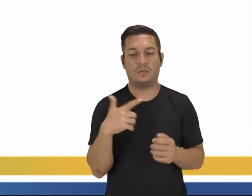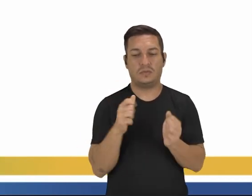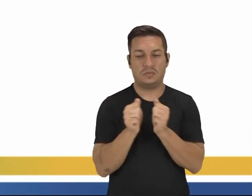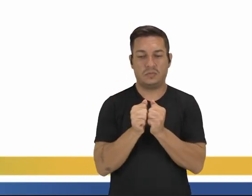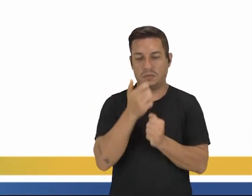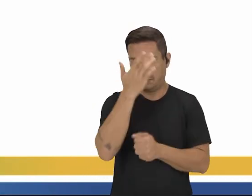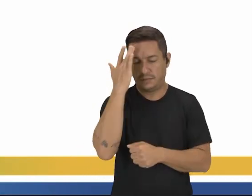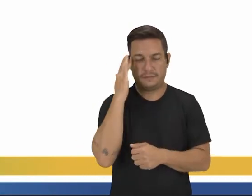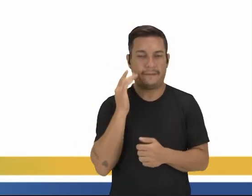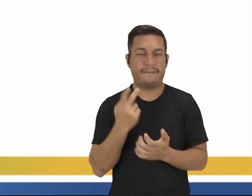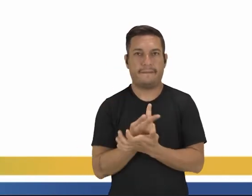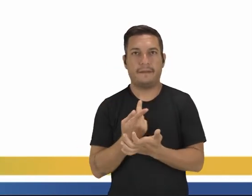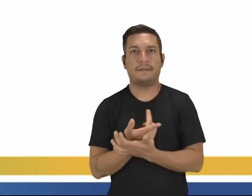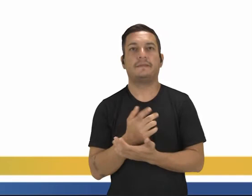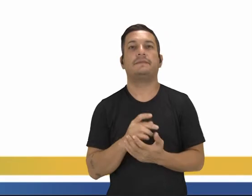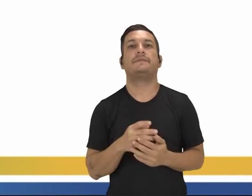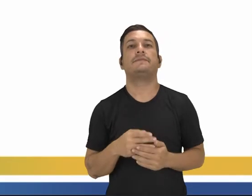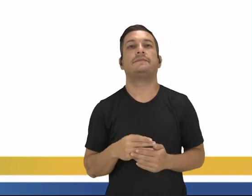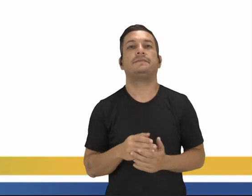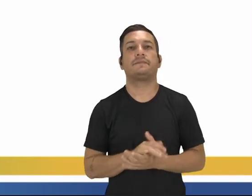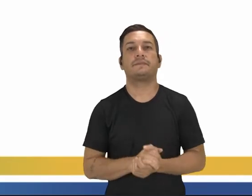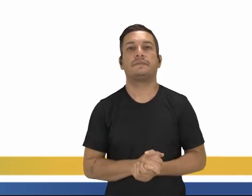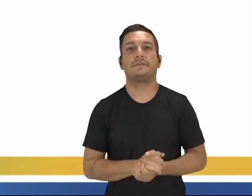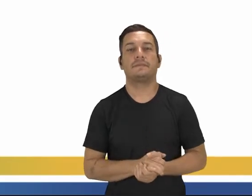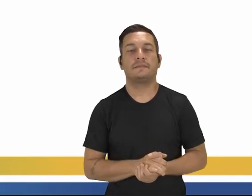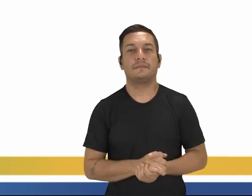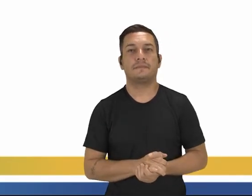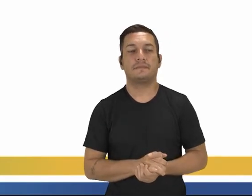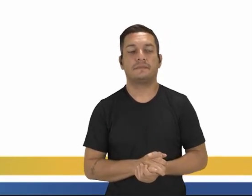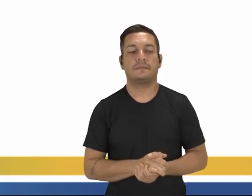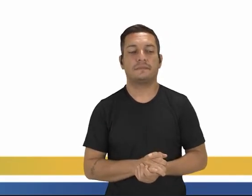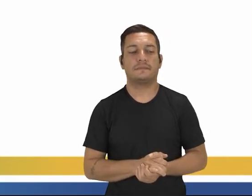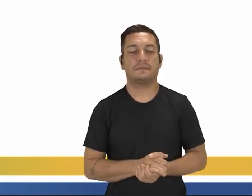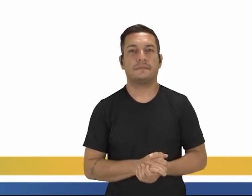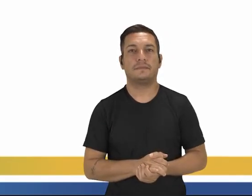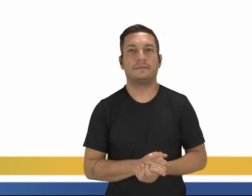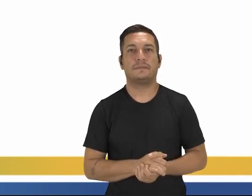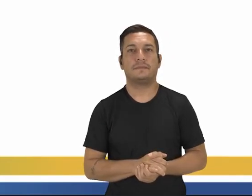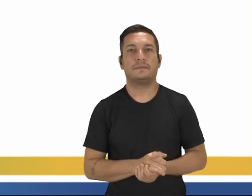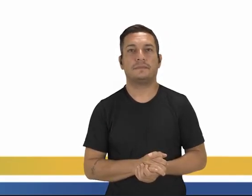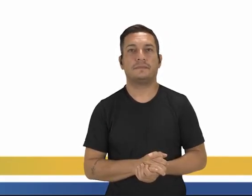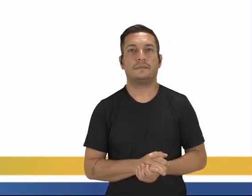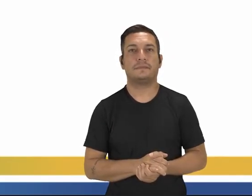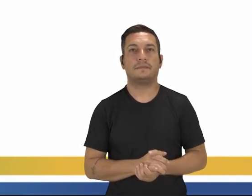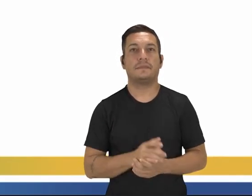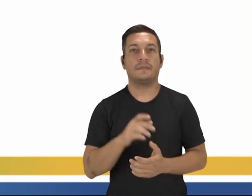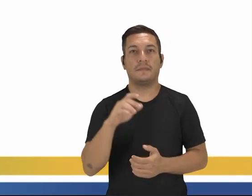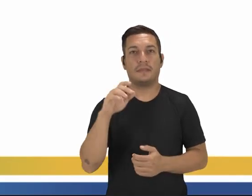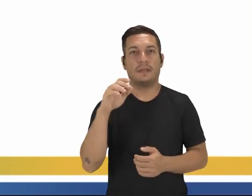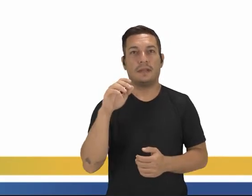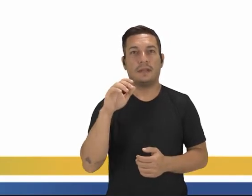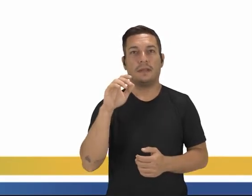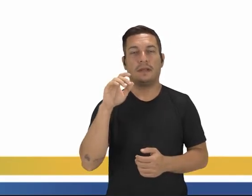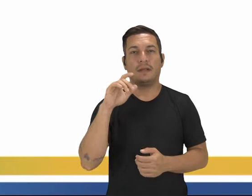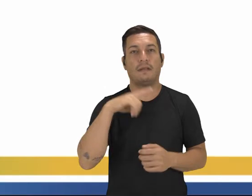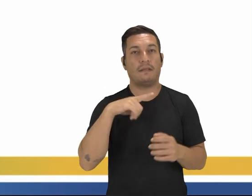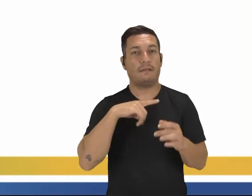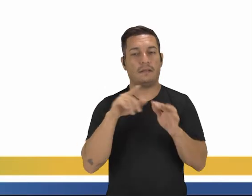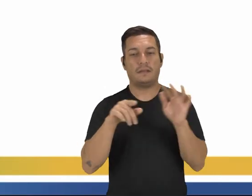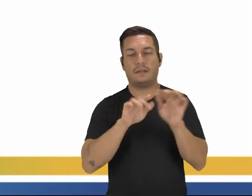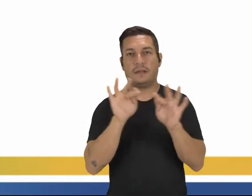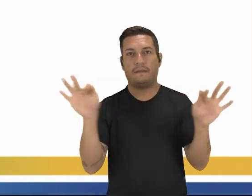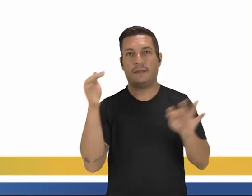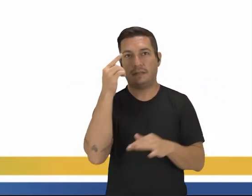acompañado. Próximo, al pan, pan y al vino, vino. Próximo, donde